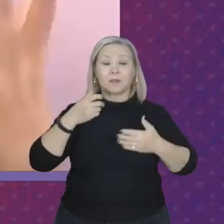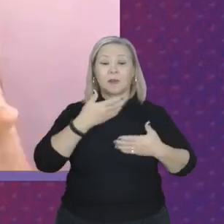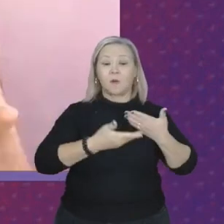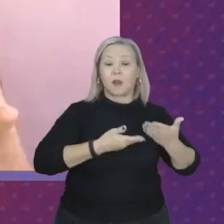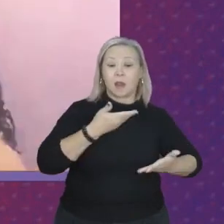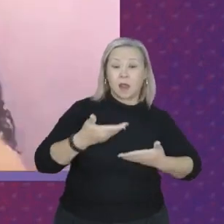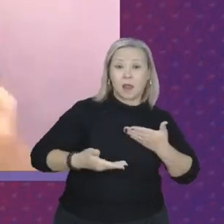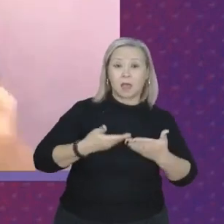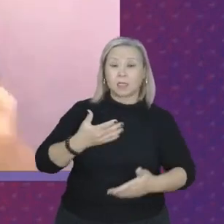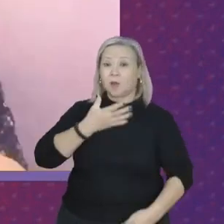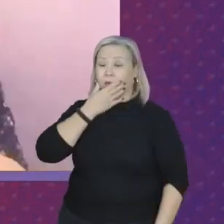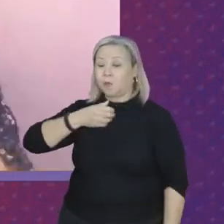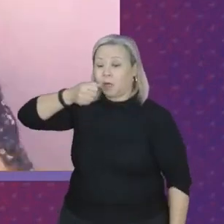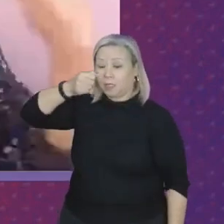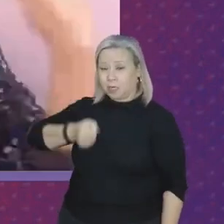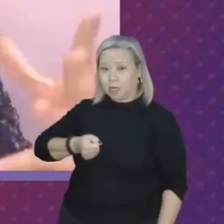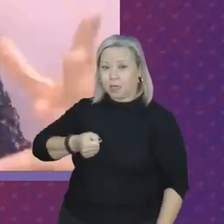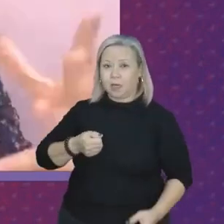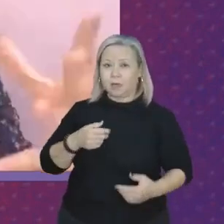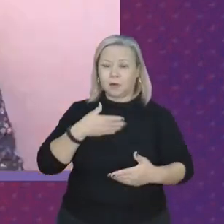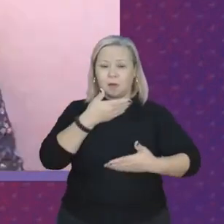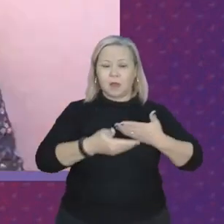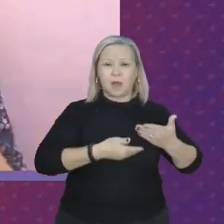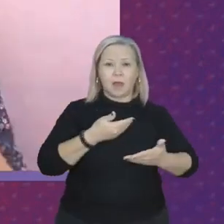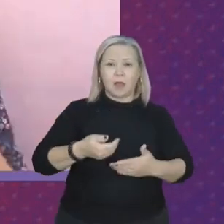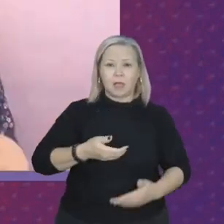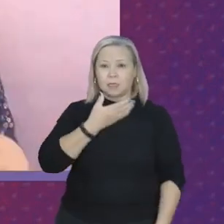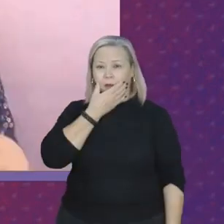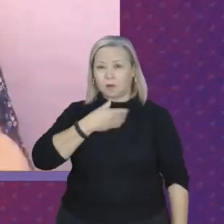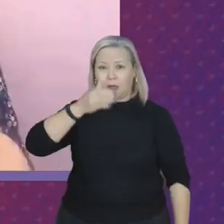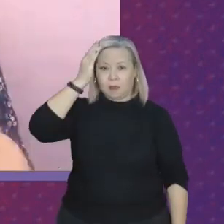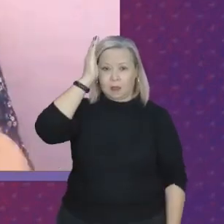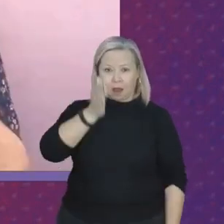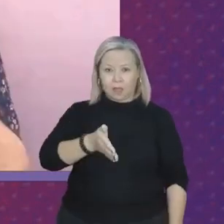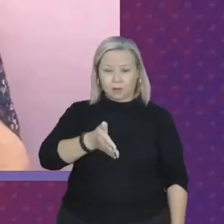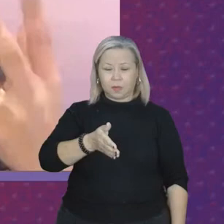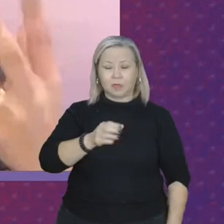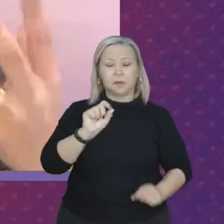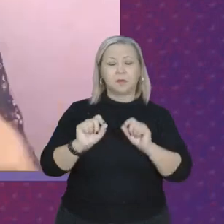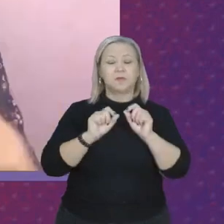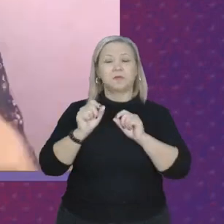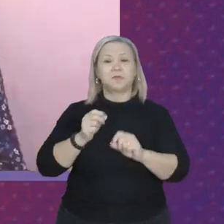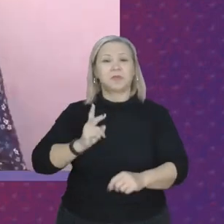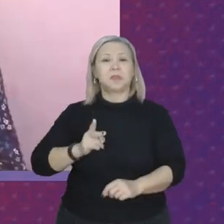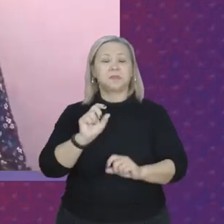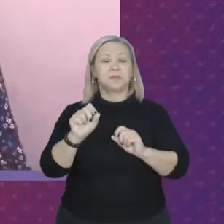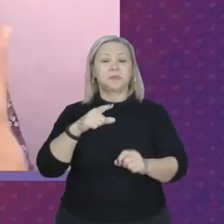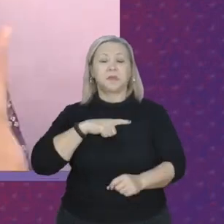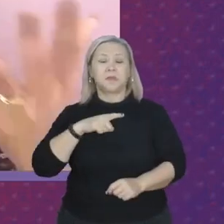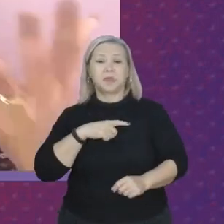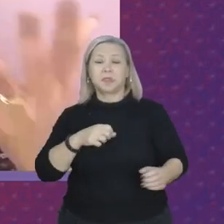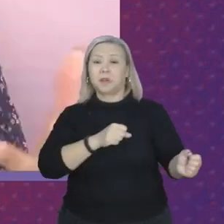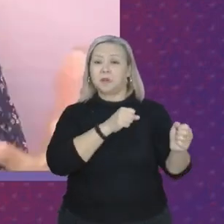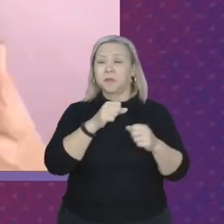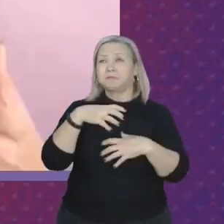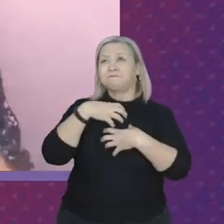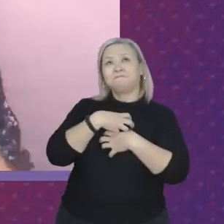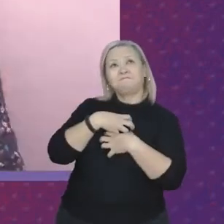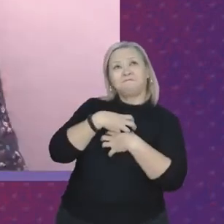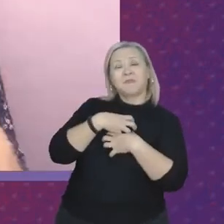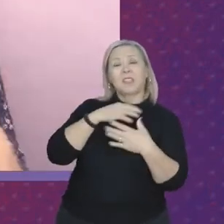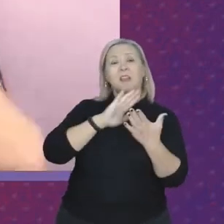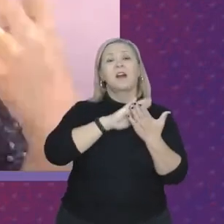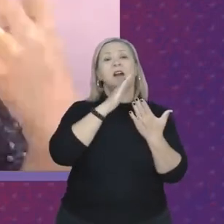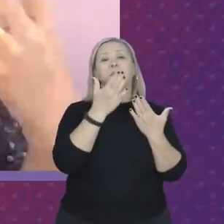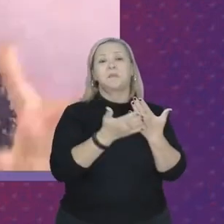do patriarcado, uma reação da heteronormatividade, uma reação de quem sempre esteve no poder e se sente muitas vezes